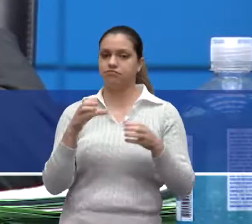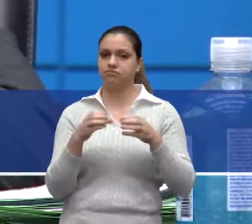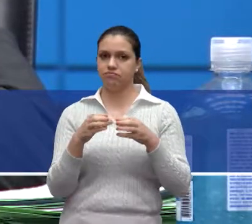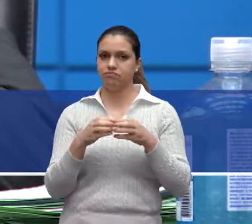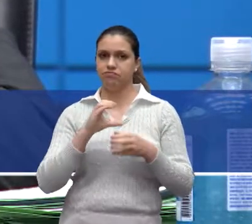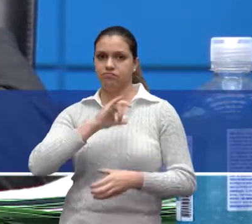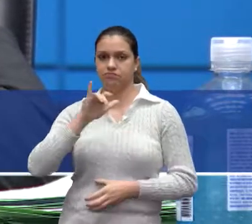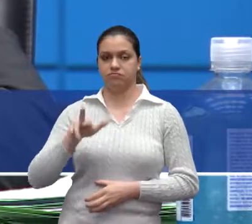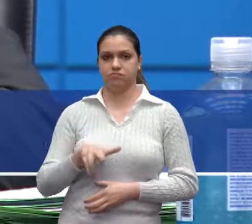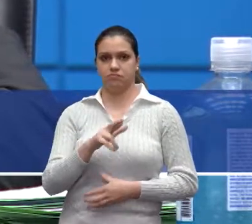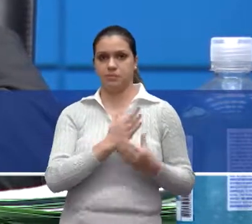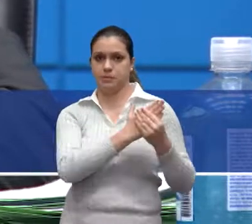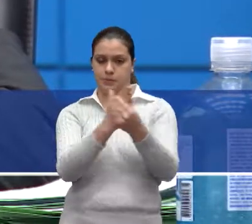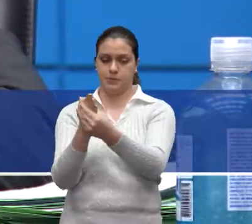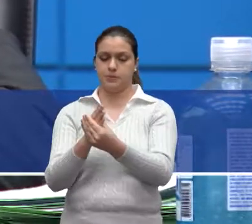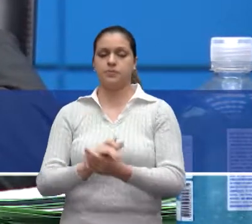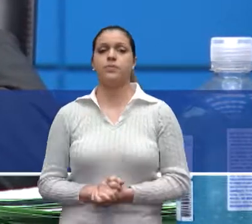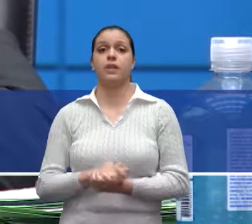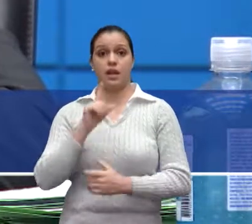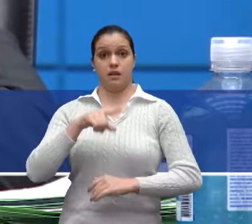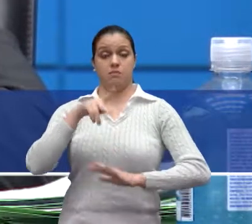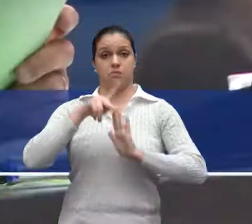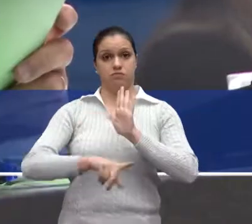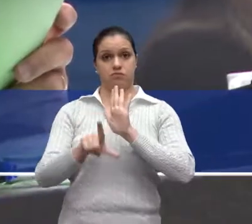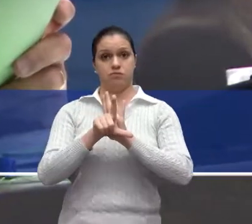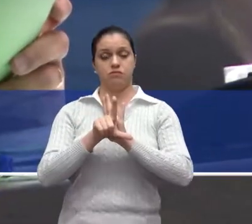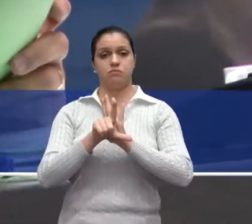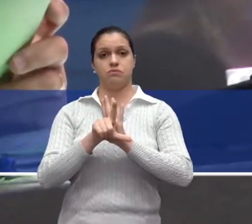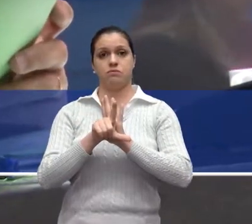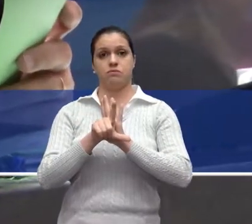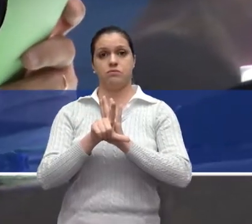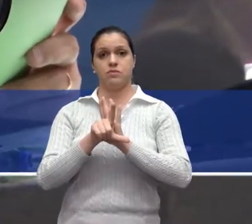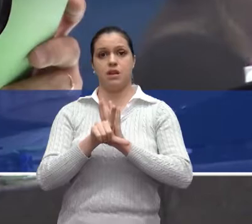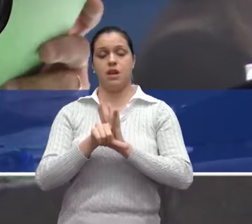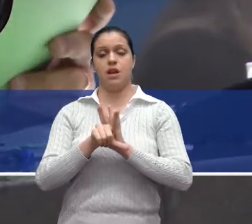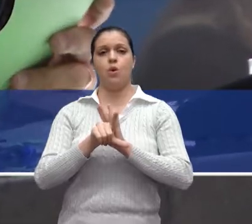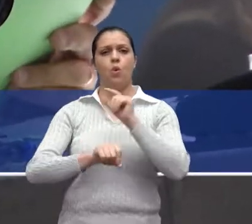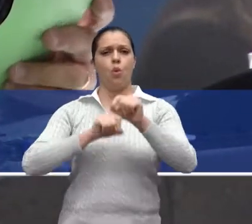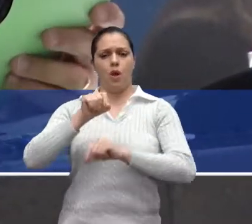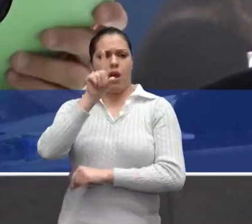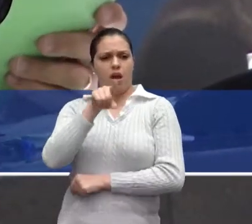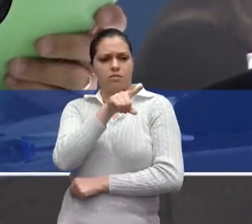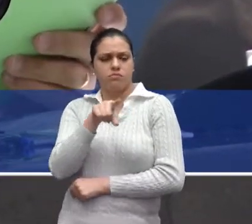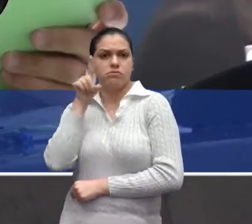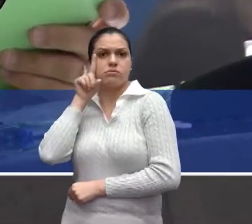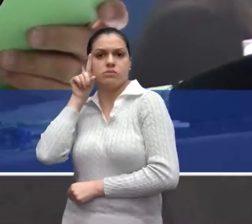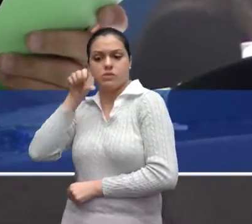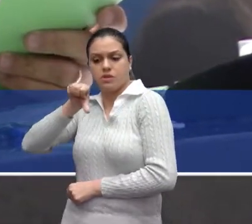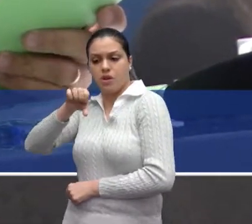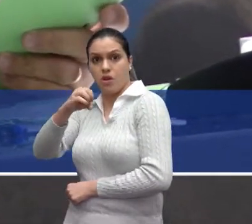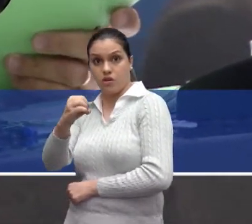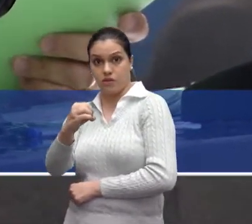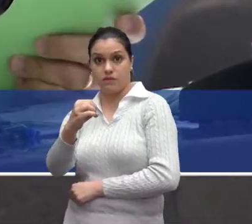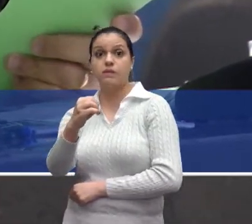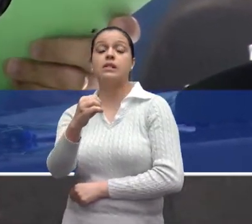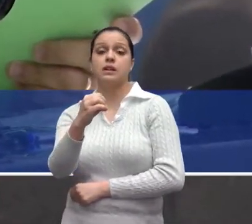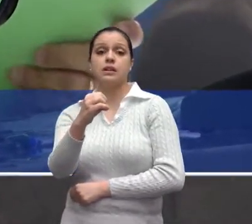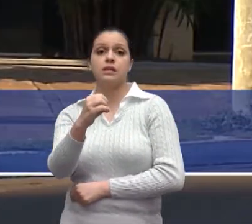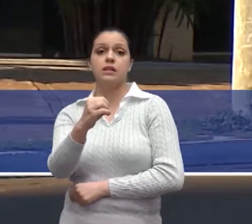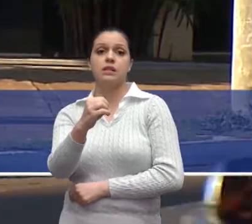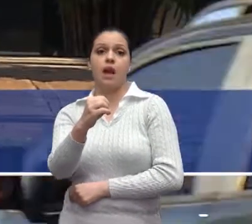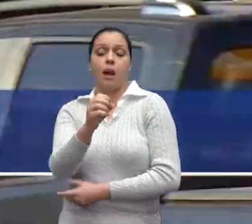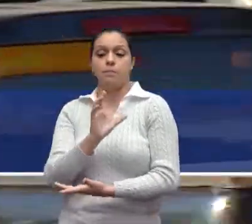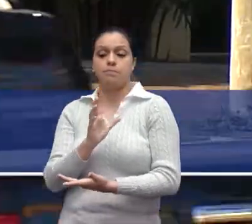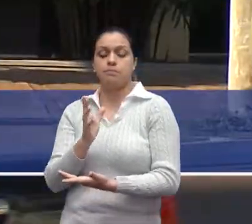obtiveram votos favoráveis pela regular tramitação. Como é o caso do projeto de lei que suspende pelo prazo de 90